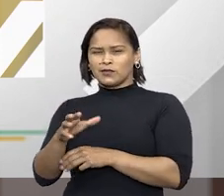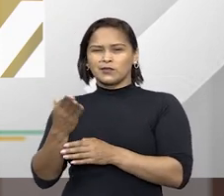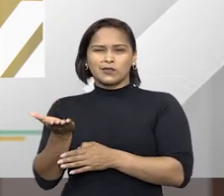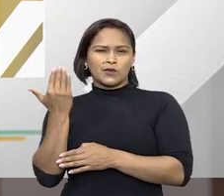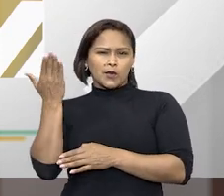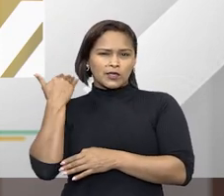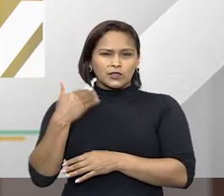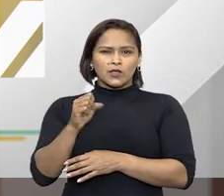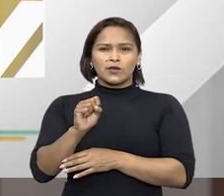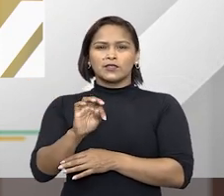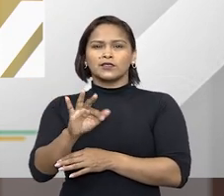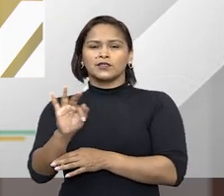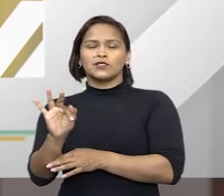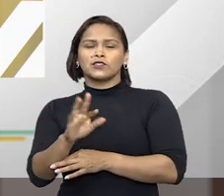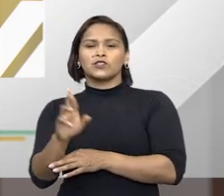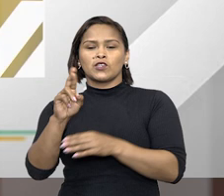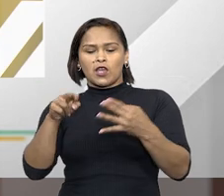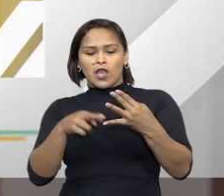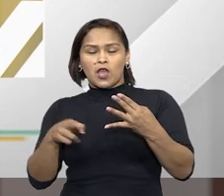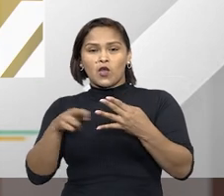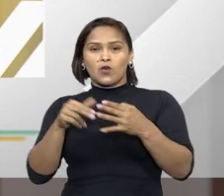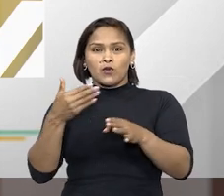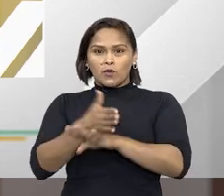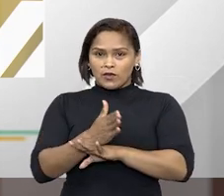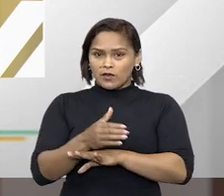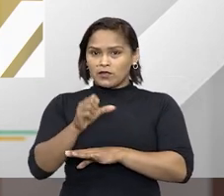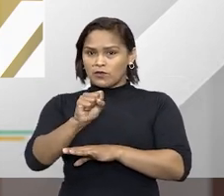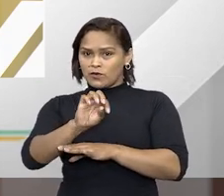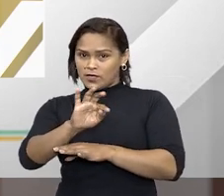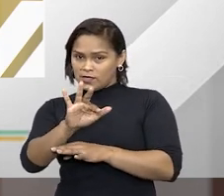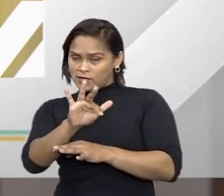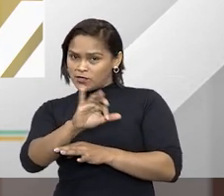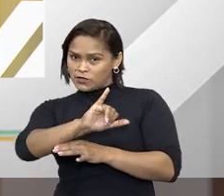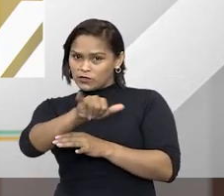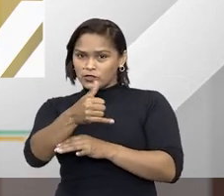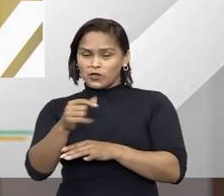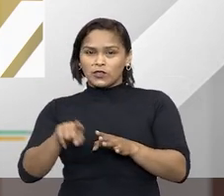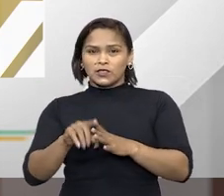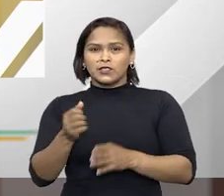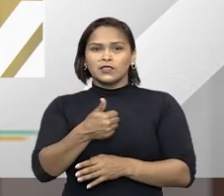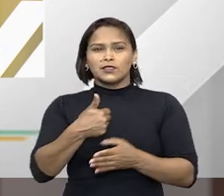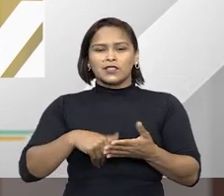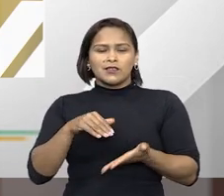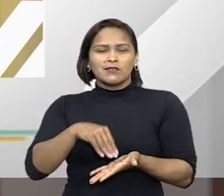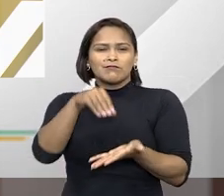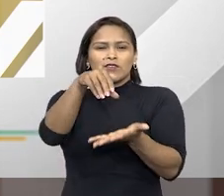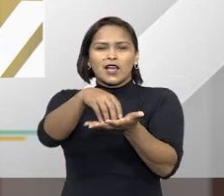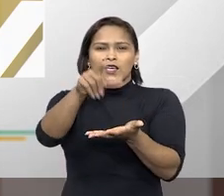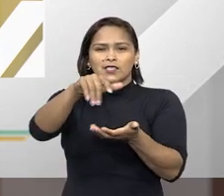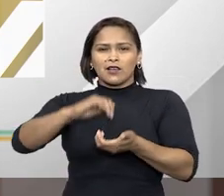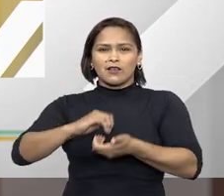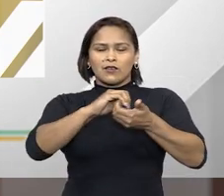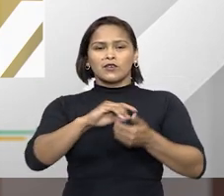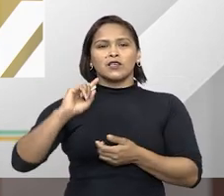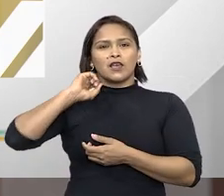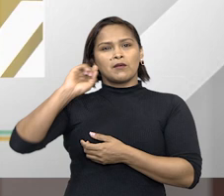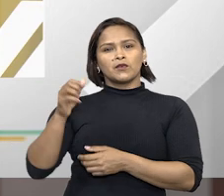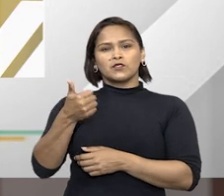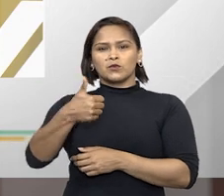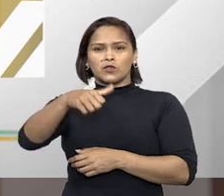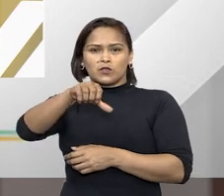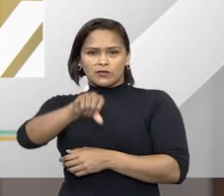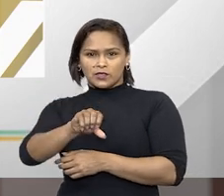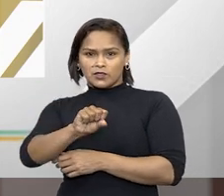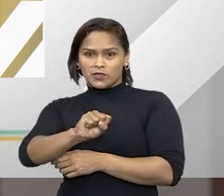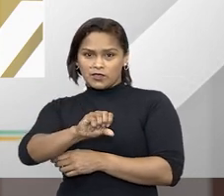atuou no extinto Tribunal Federal de Recursos, com ingresso no Superior Tribunal de Justiça desde a instalação da corte em